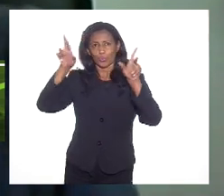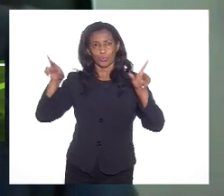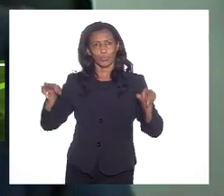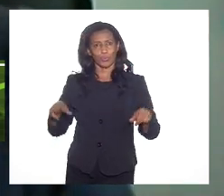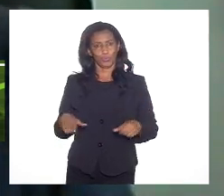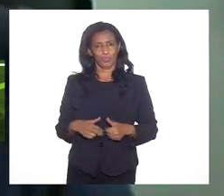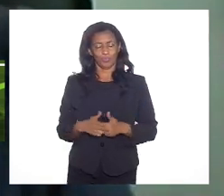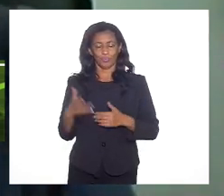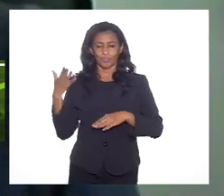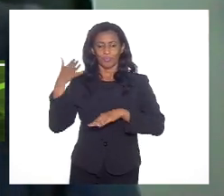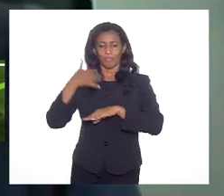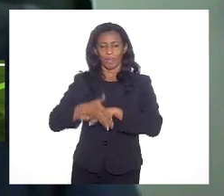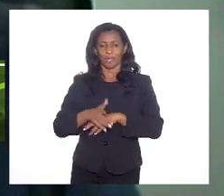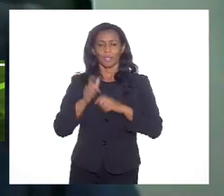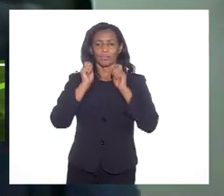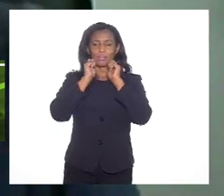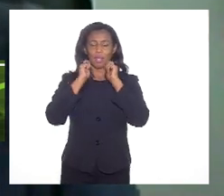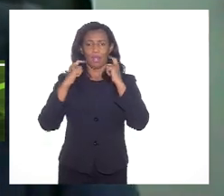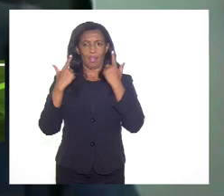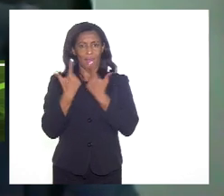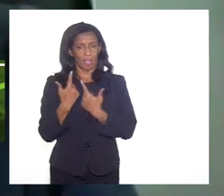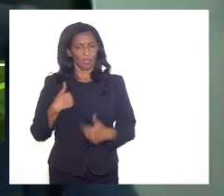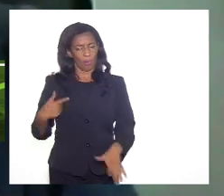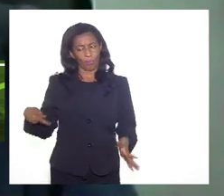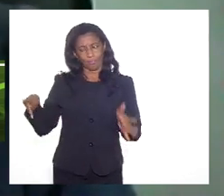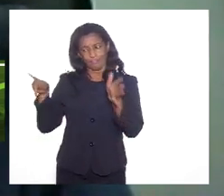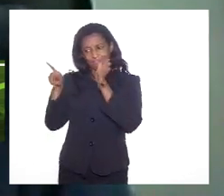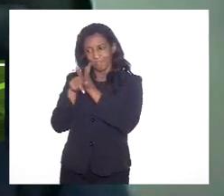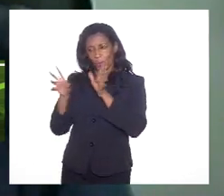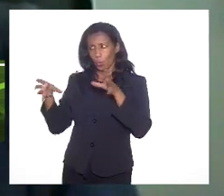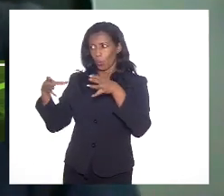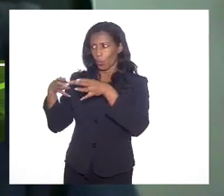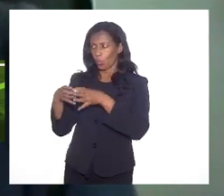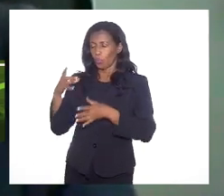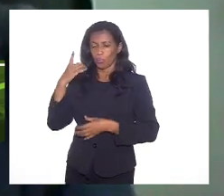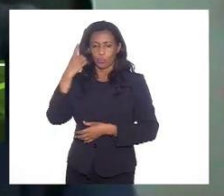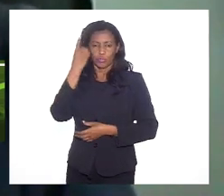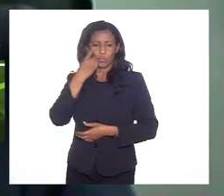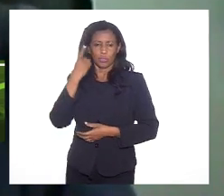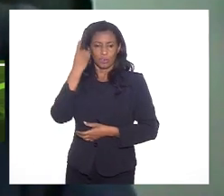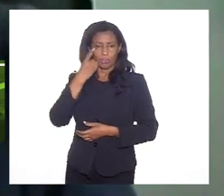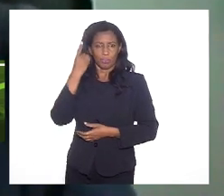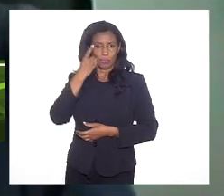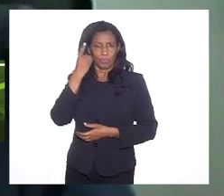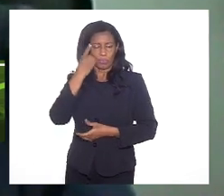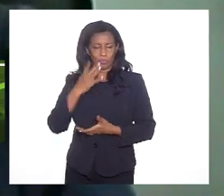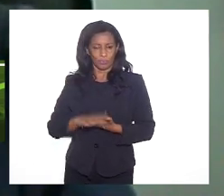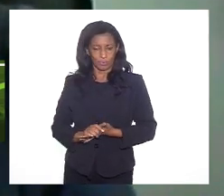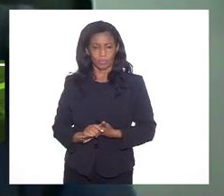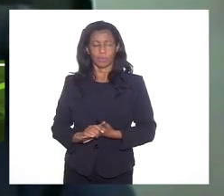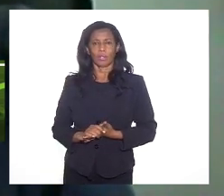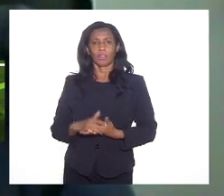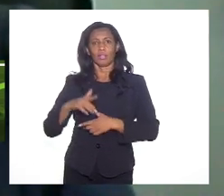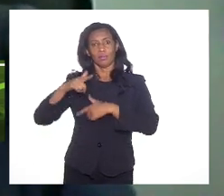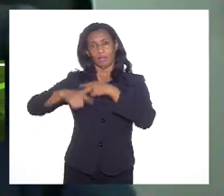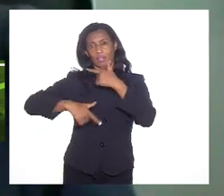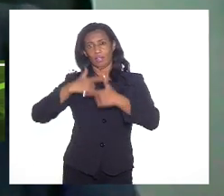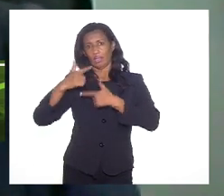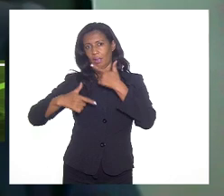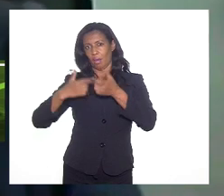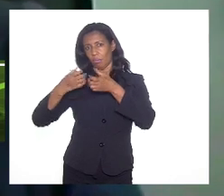dessa casa, eu faço parte de um grupo de deputados, tal, provavelmente porque venho do serviço público,